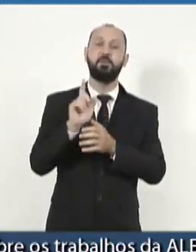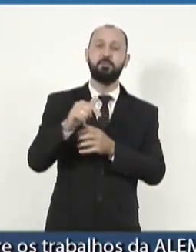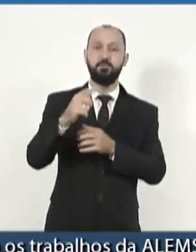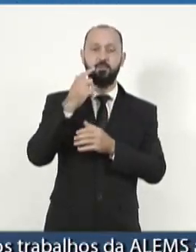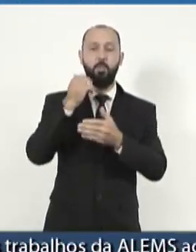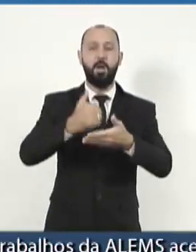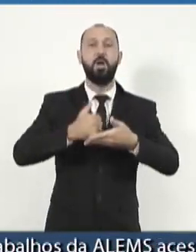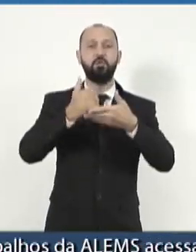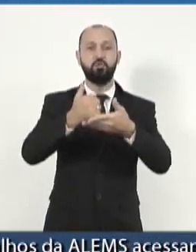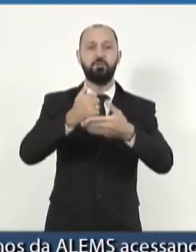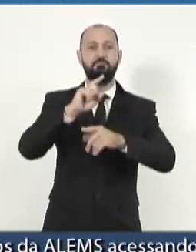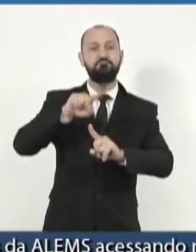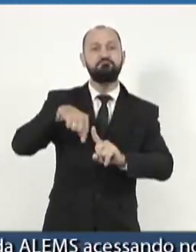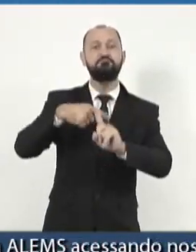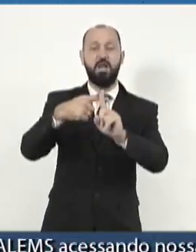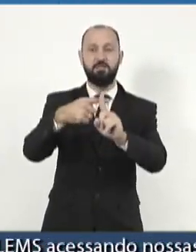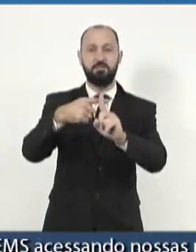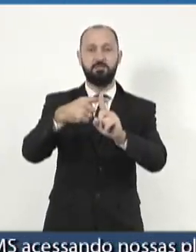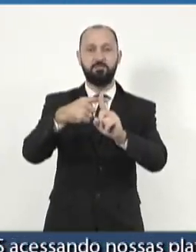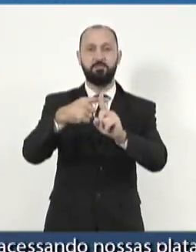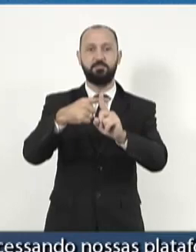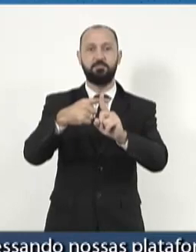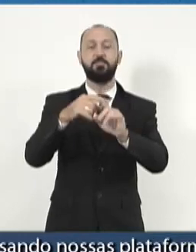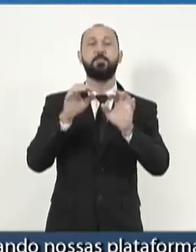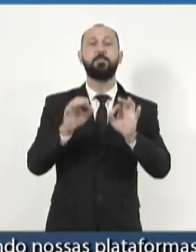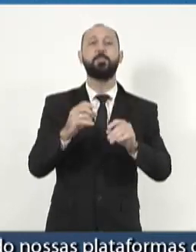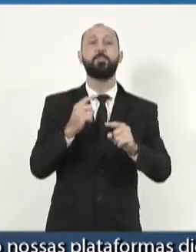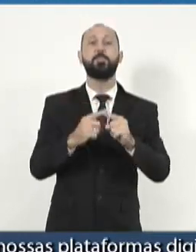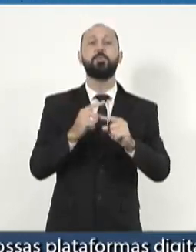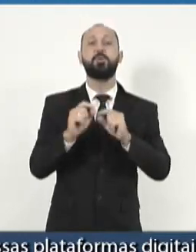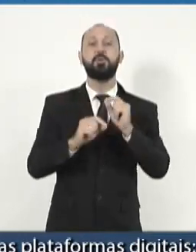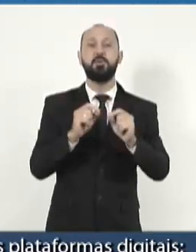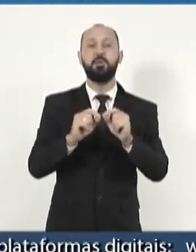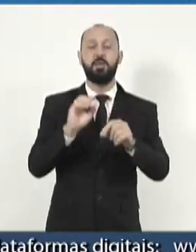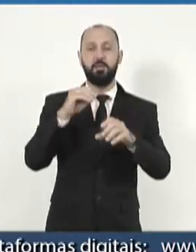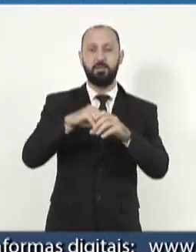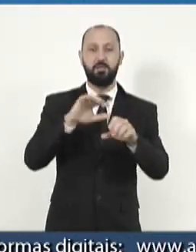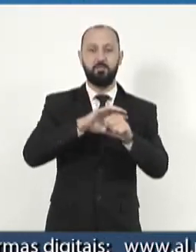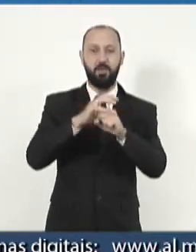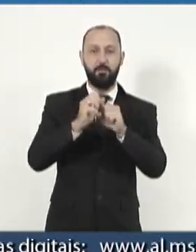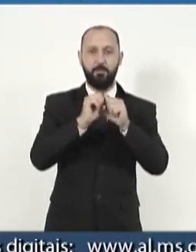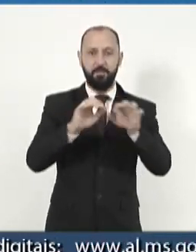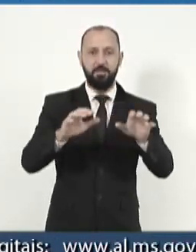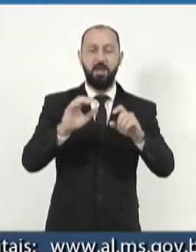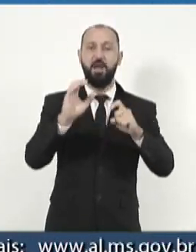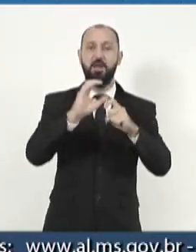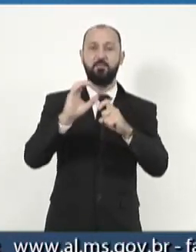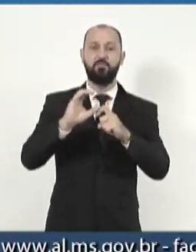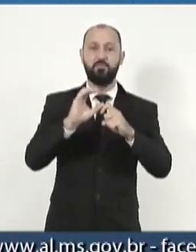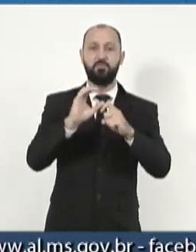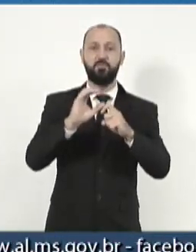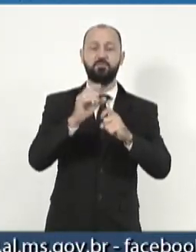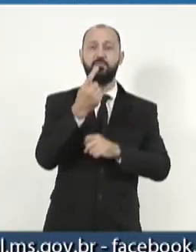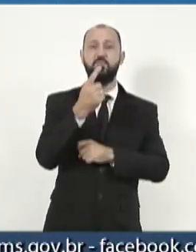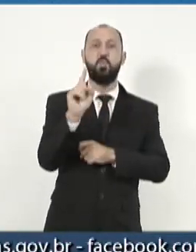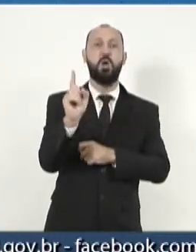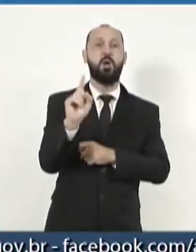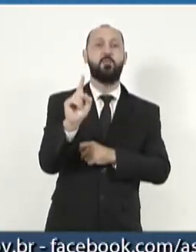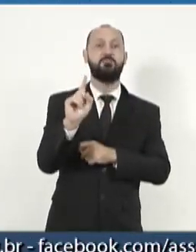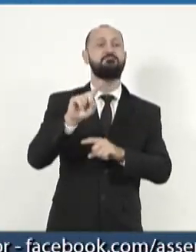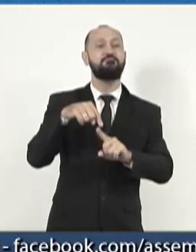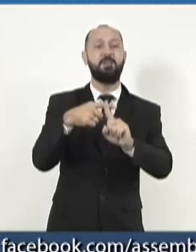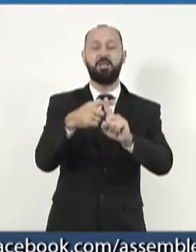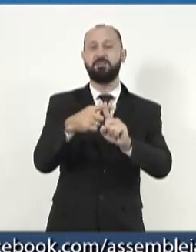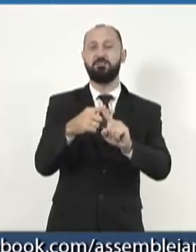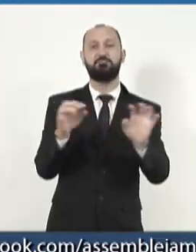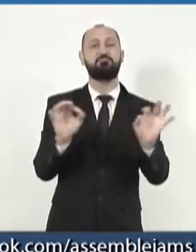da CACEMES e também alguns diretores, o governador anunciou que vai enviar para a Assembleia Legislativa, hoje ainda